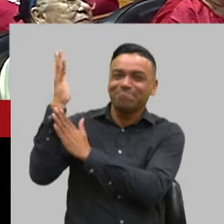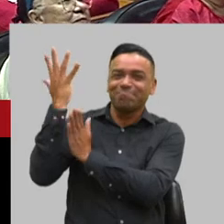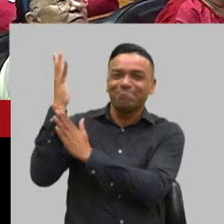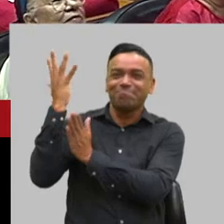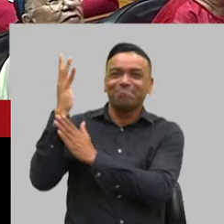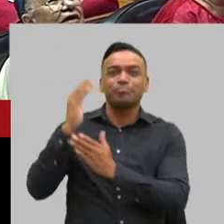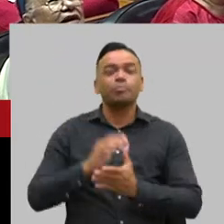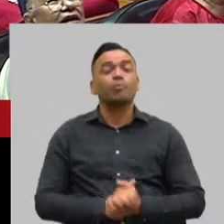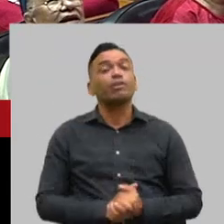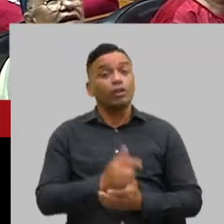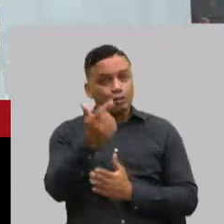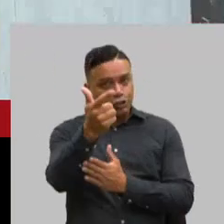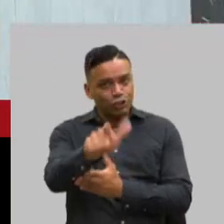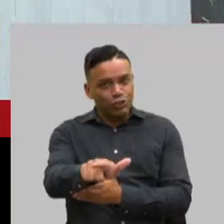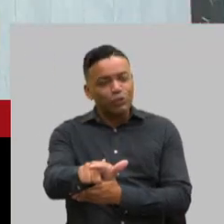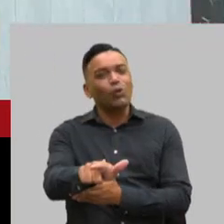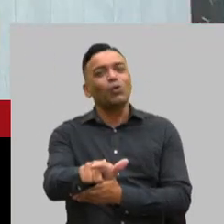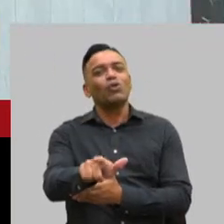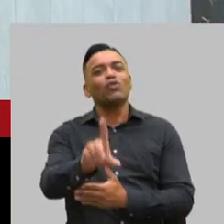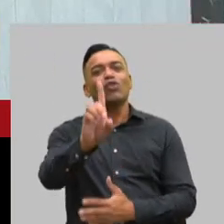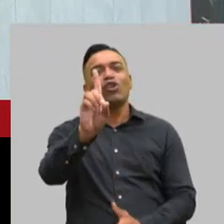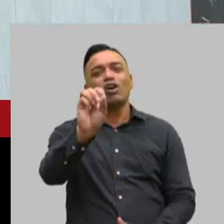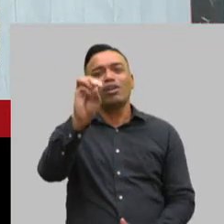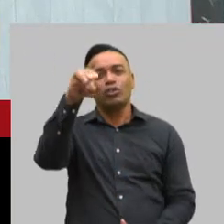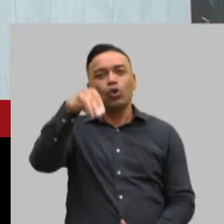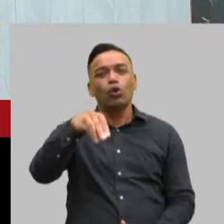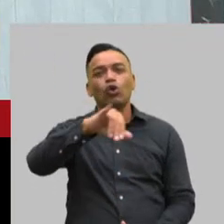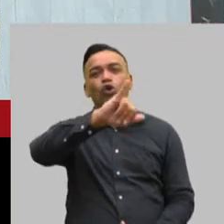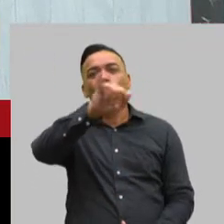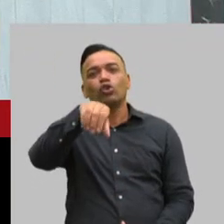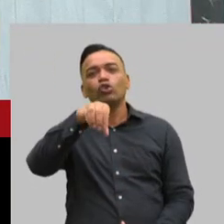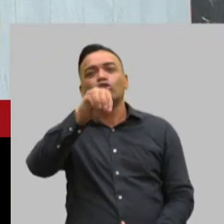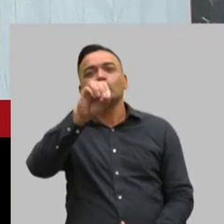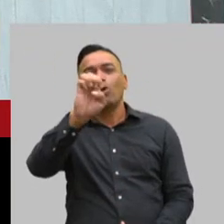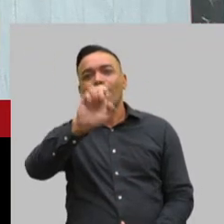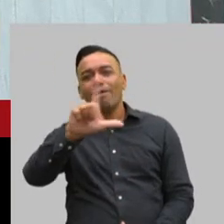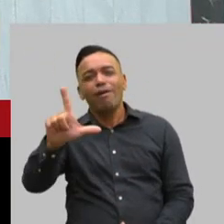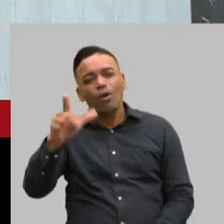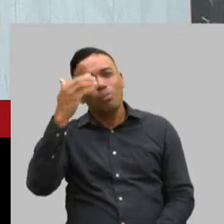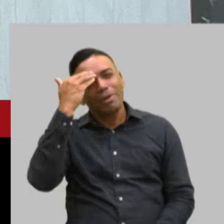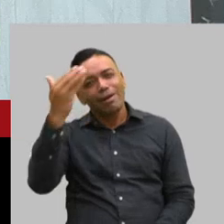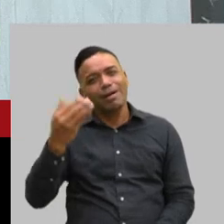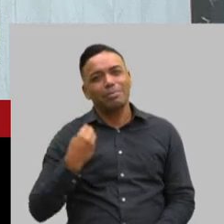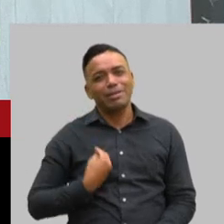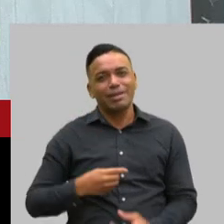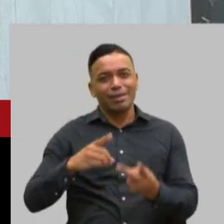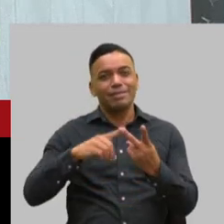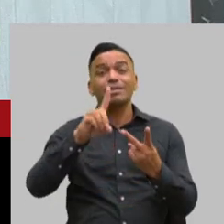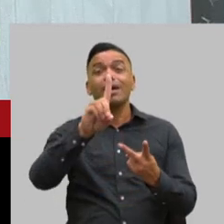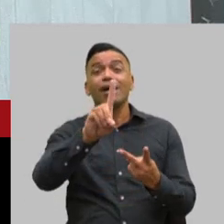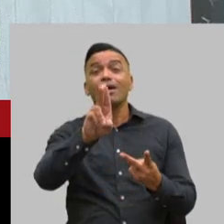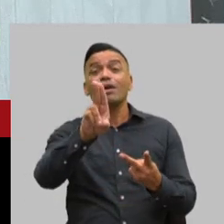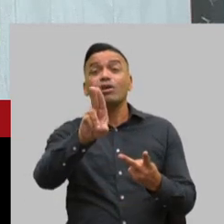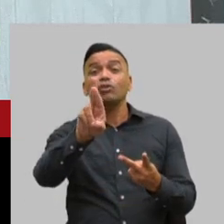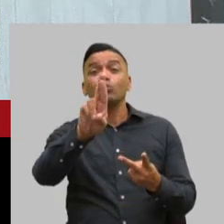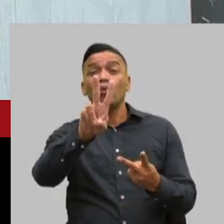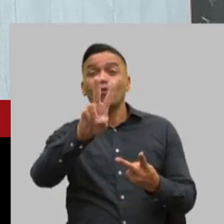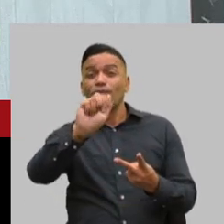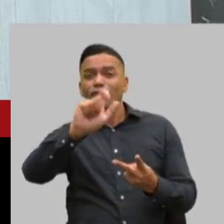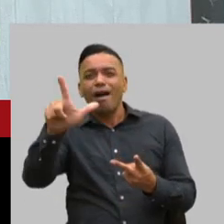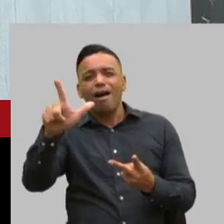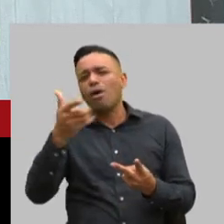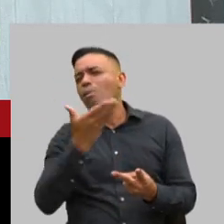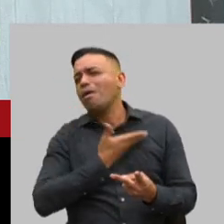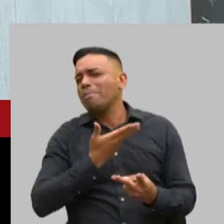Então, mais uma vez, Dom Joel, obrigado pela sua presença. Durval, nosso amigo aí de longa